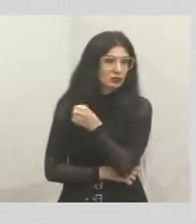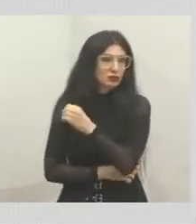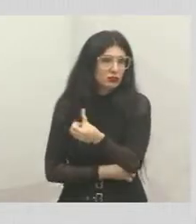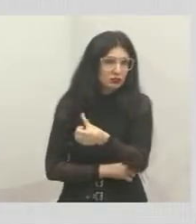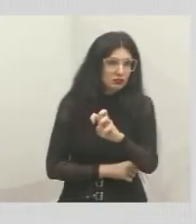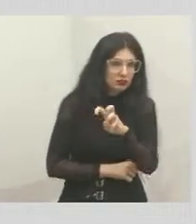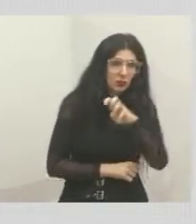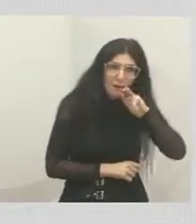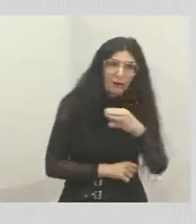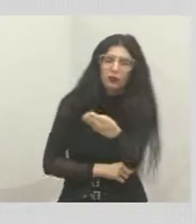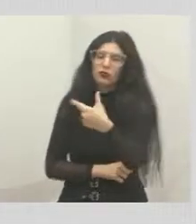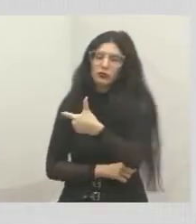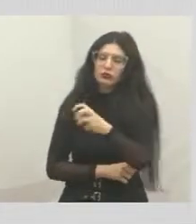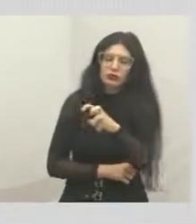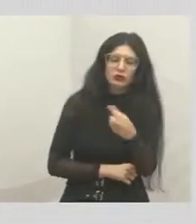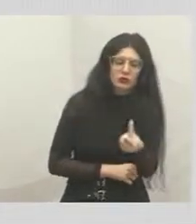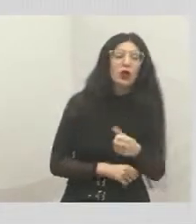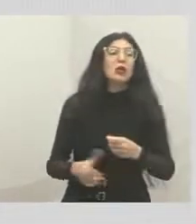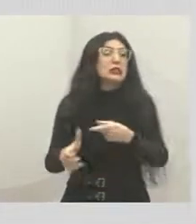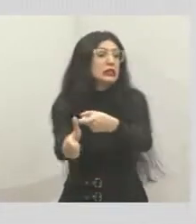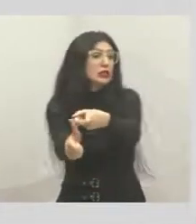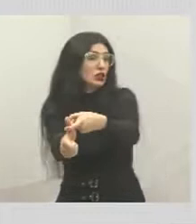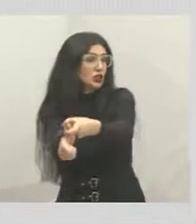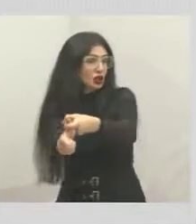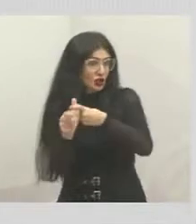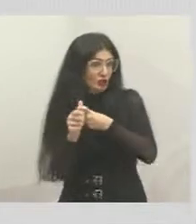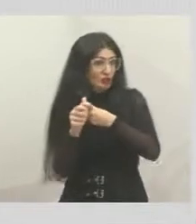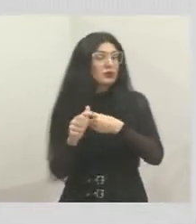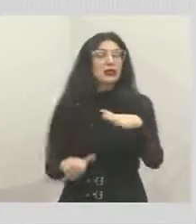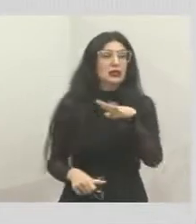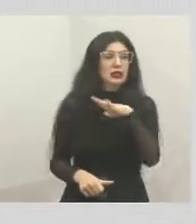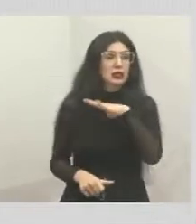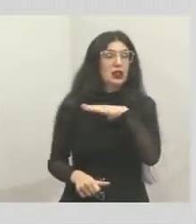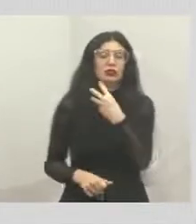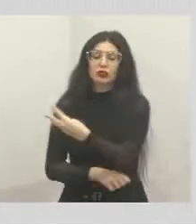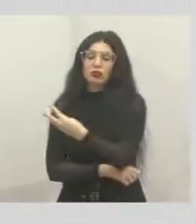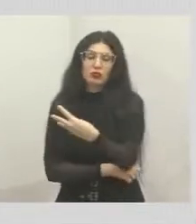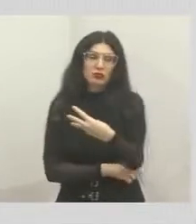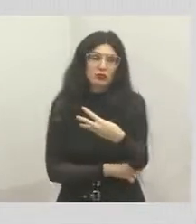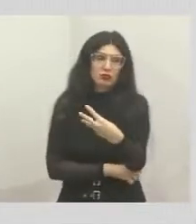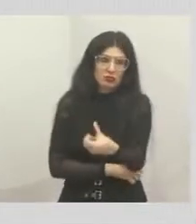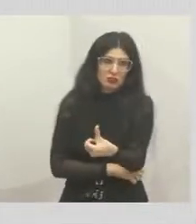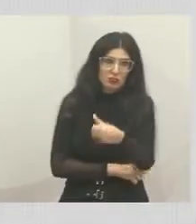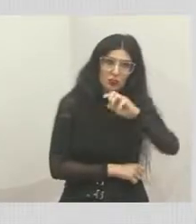865.256.000, a dívida hoje consolidada do município está em